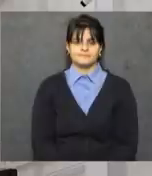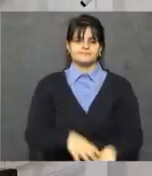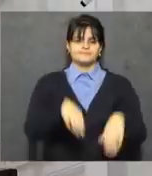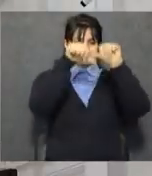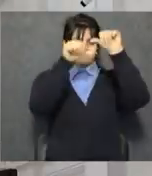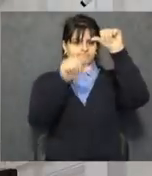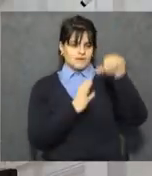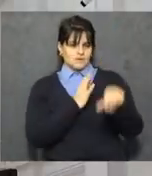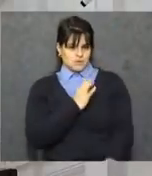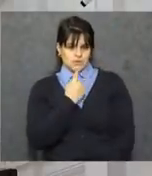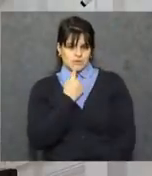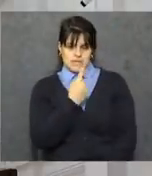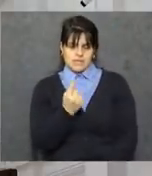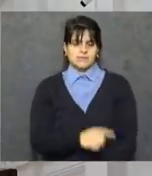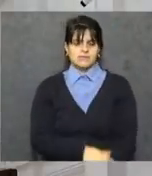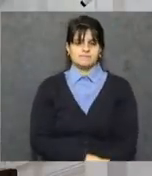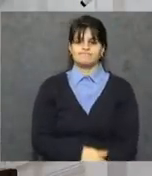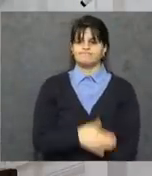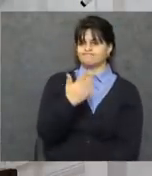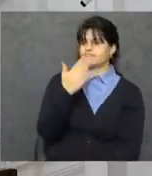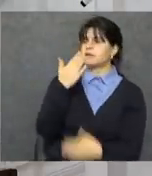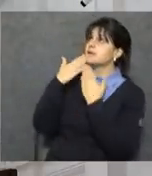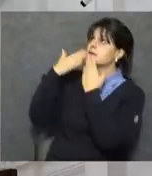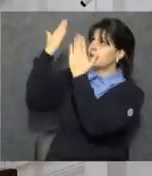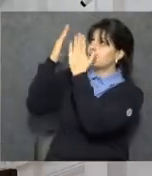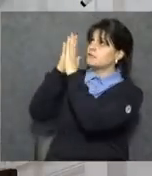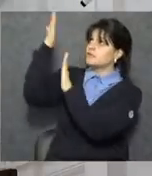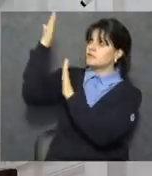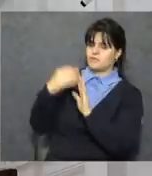Palavra do Senhor. Graças a Deus.